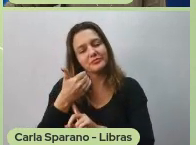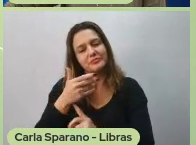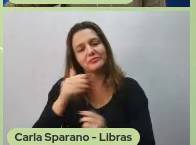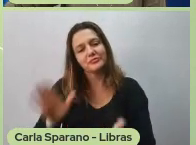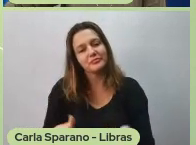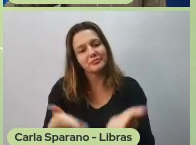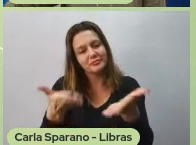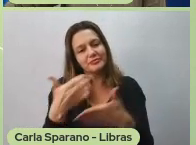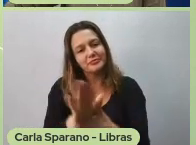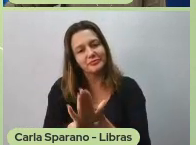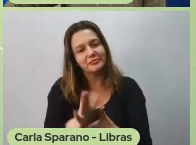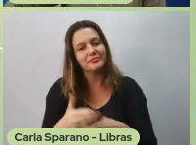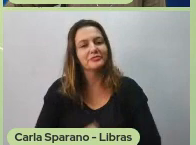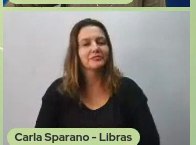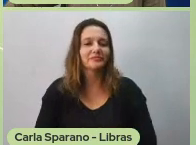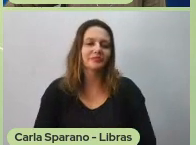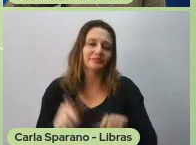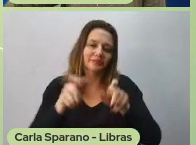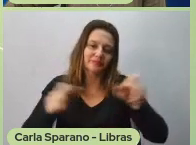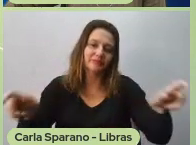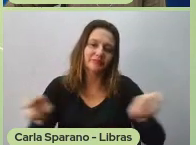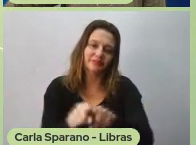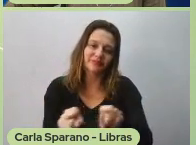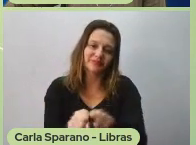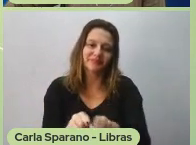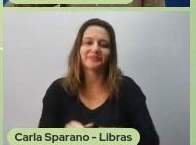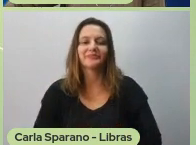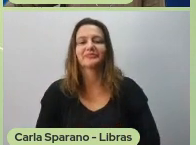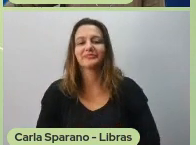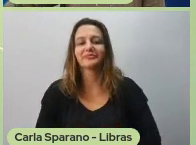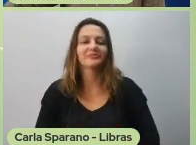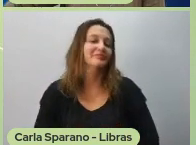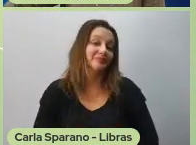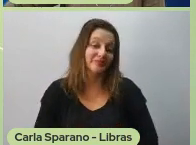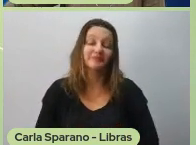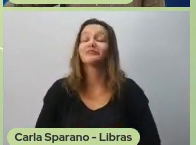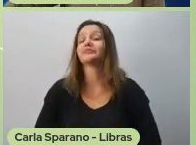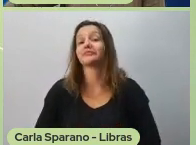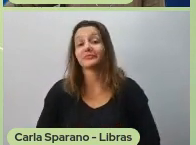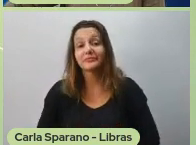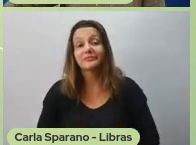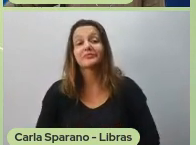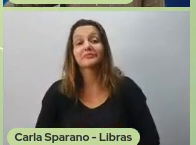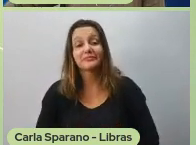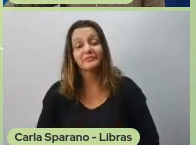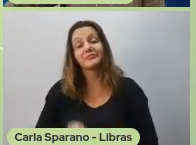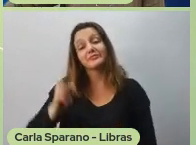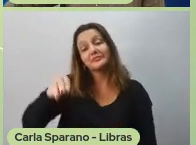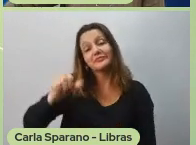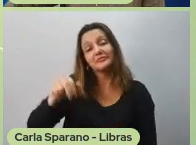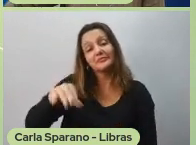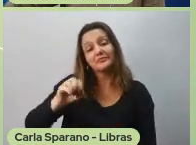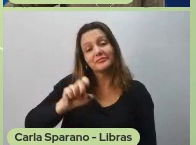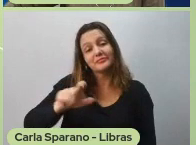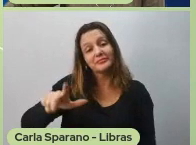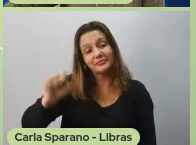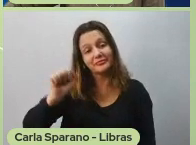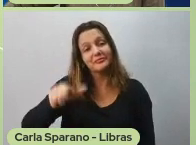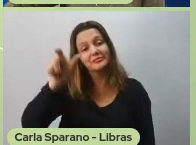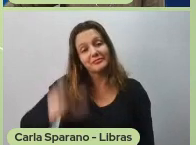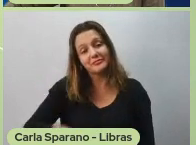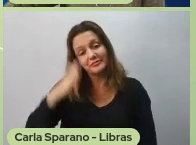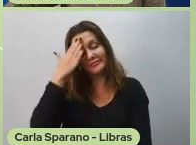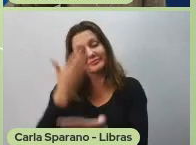pode trazer para esse público também. Da mesma forma que a Manuela, acredito que a gente vai aprofundar um pouco cada